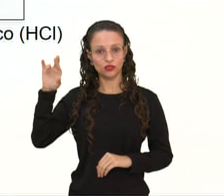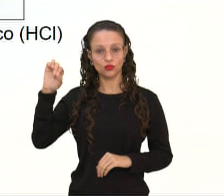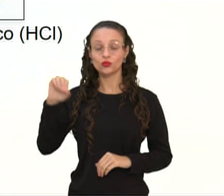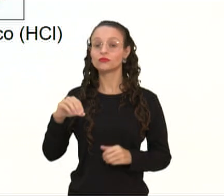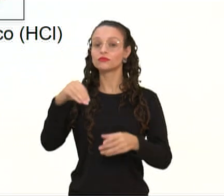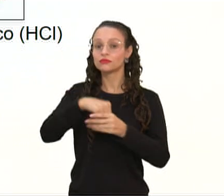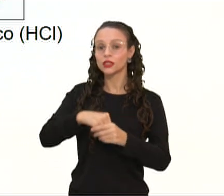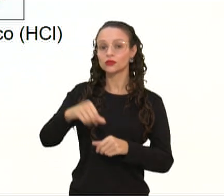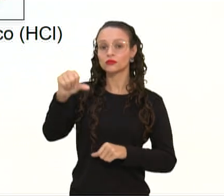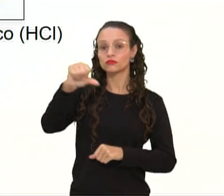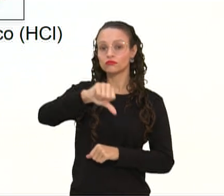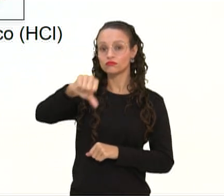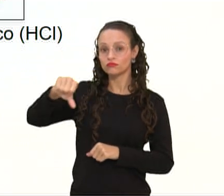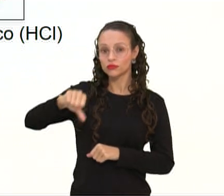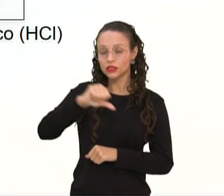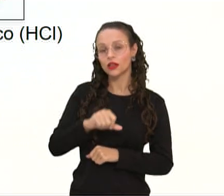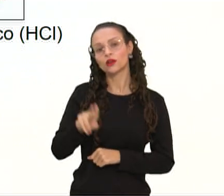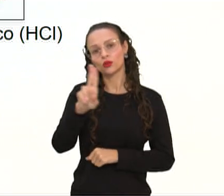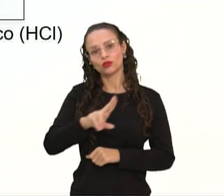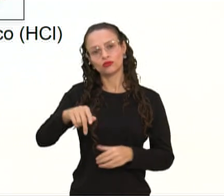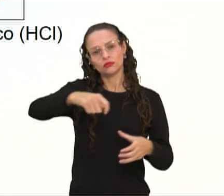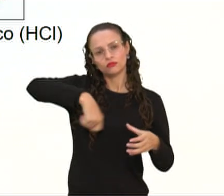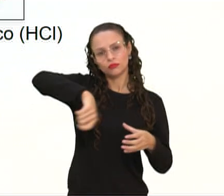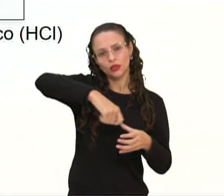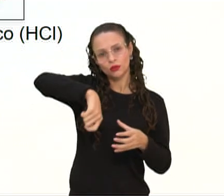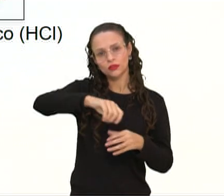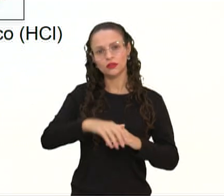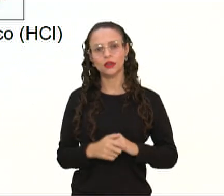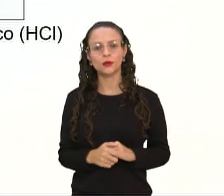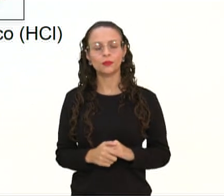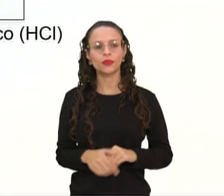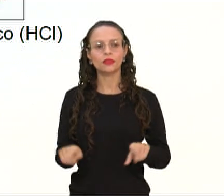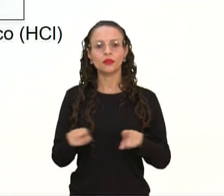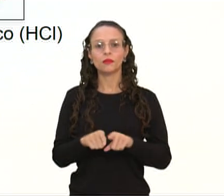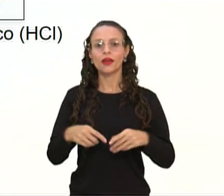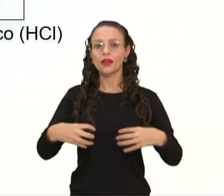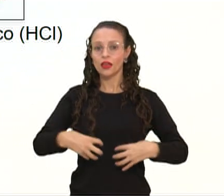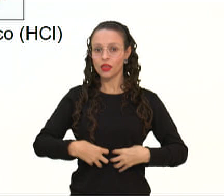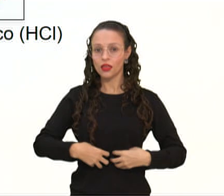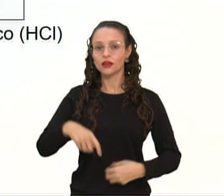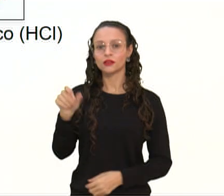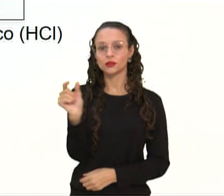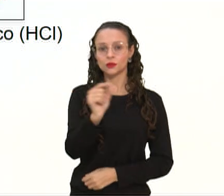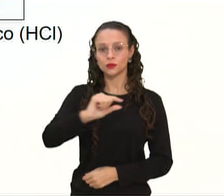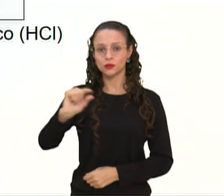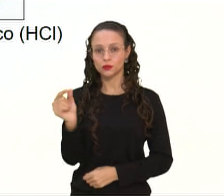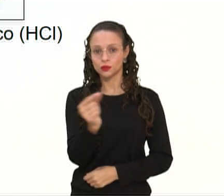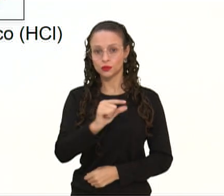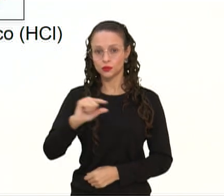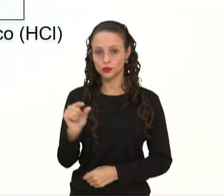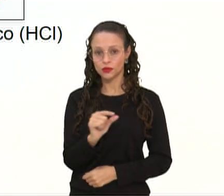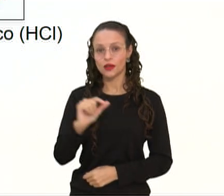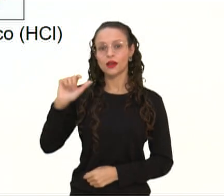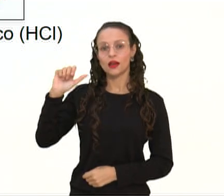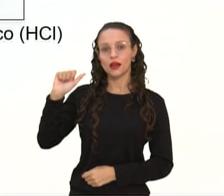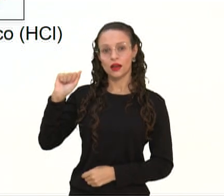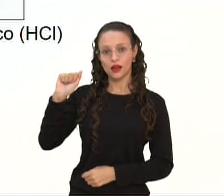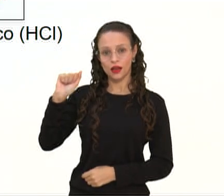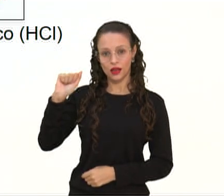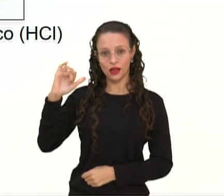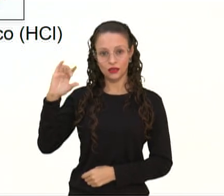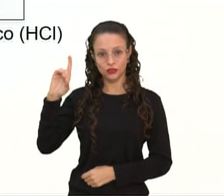vinagre, utilizado na culinária. E dentro do nosso estômago a gente tem o ácido clorídrico, que ajuda a